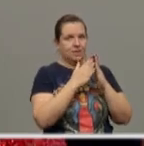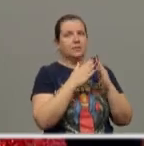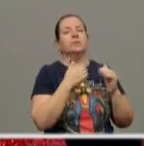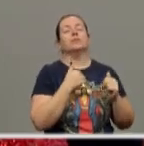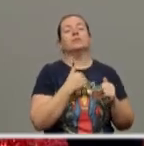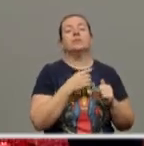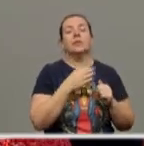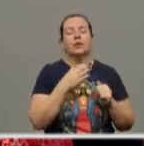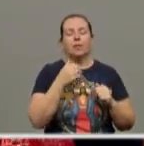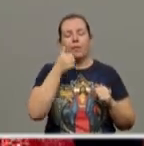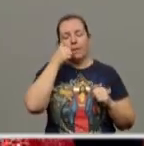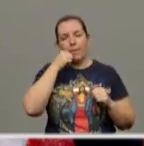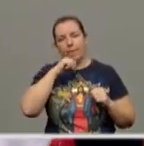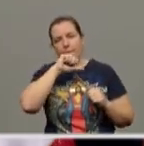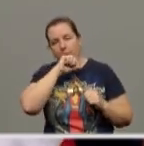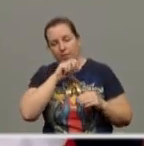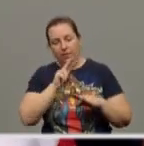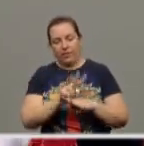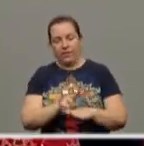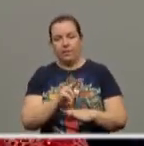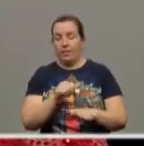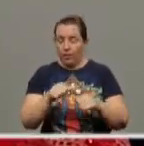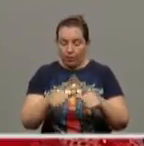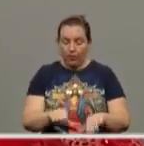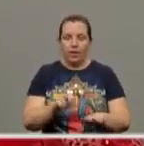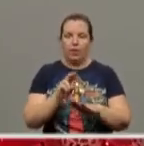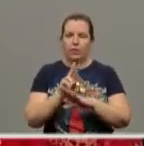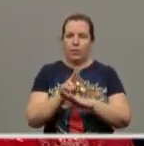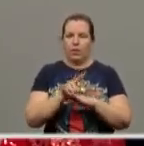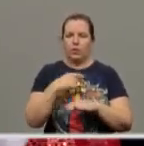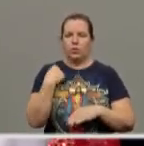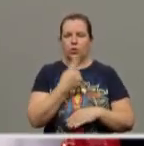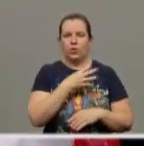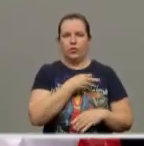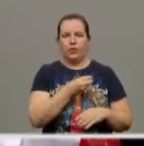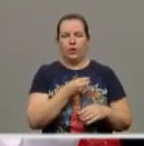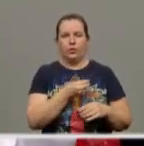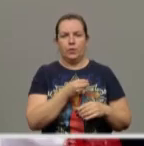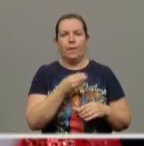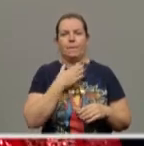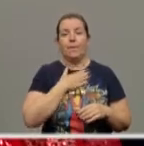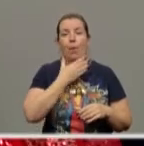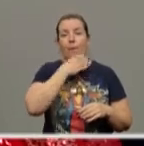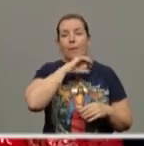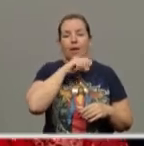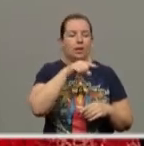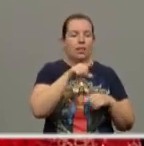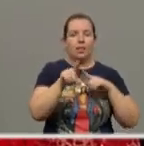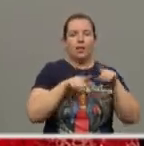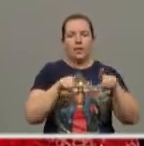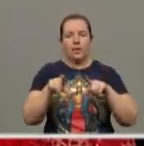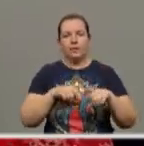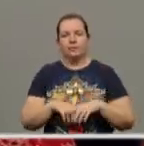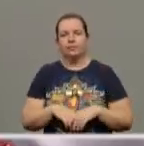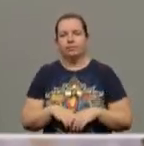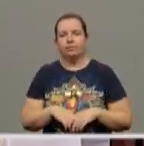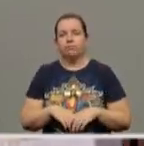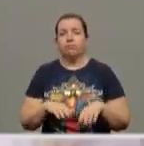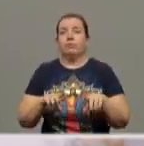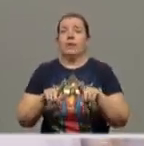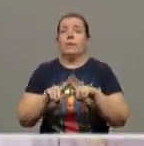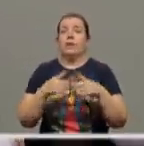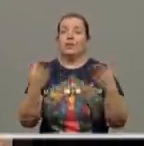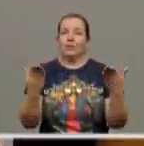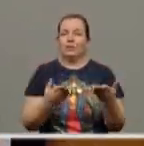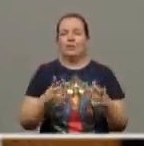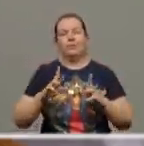6 filhos. Você está entendendo? Então, hoje, muitas vezes, pula-se etapas. E aí, depois, aí,